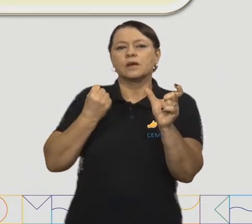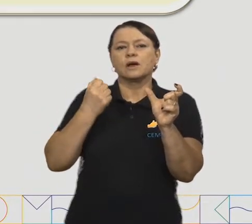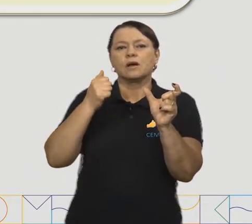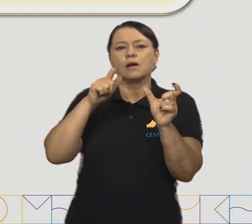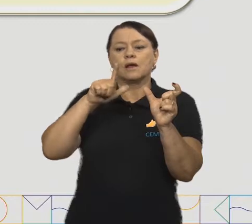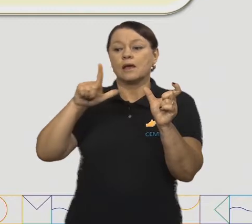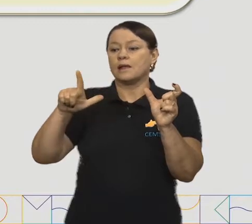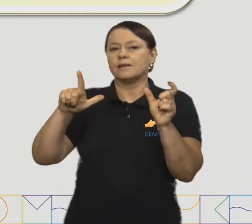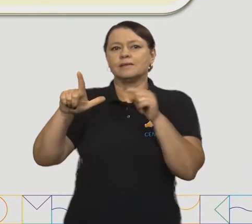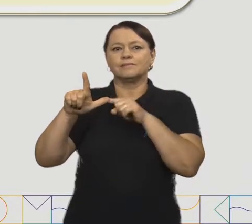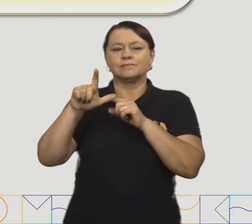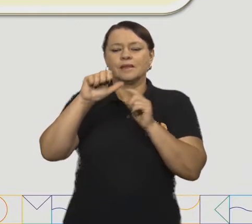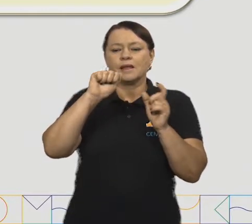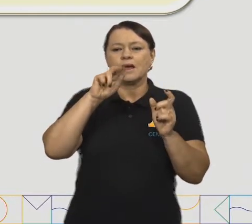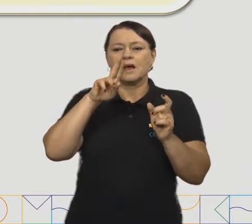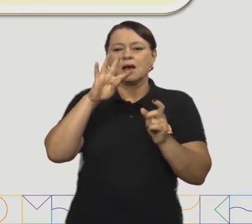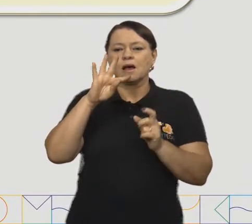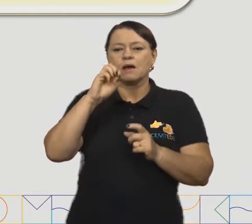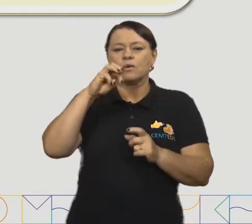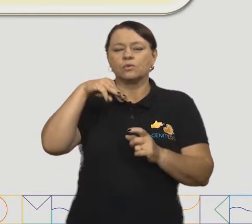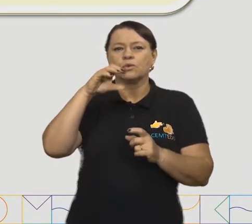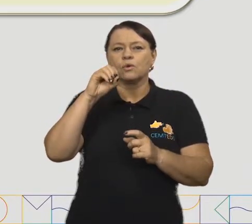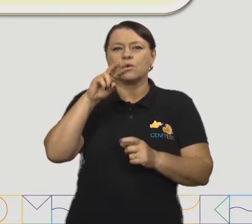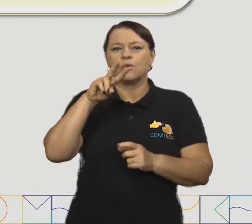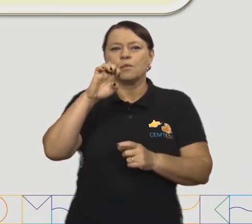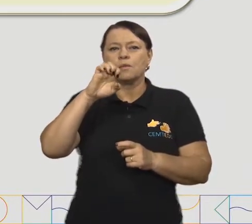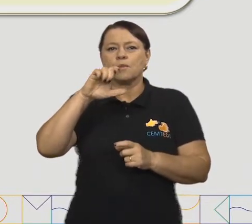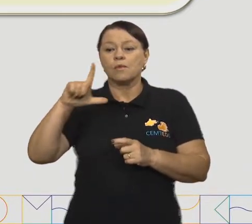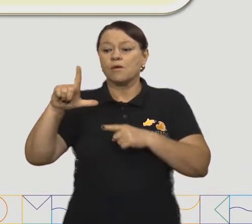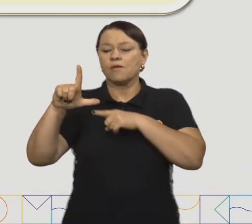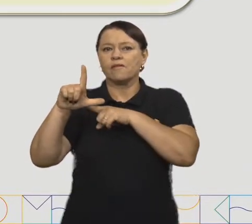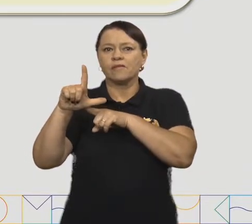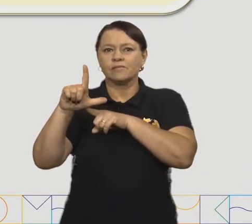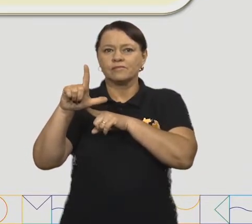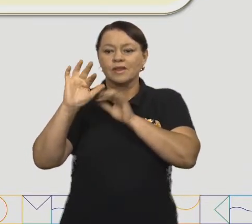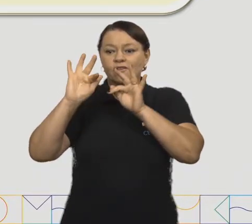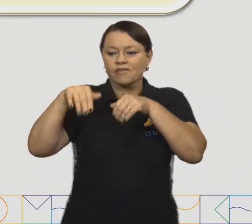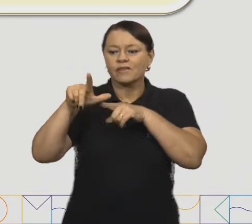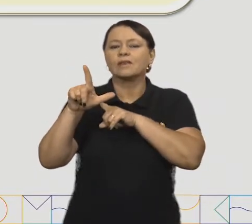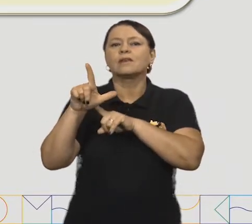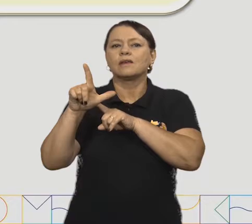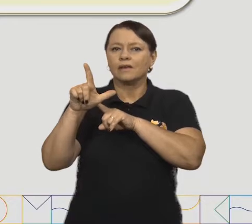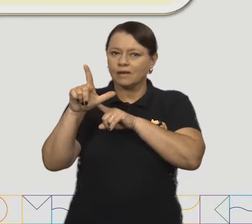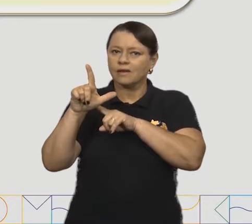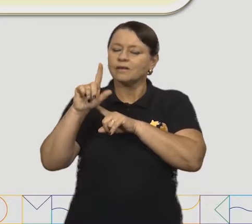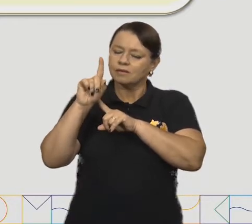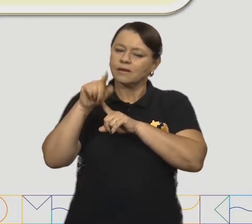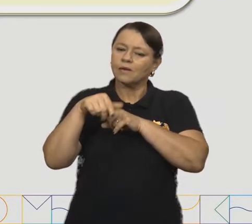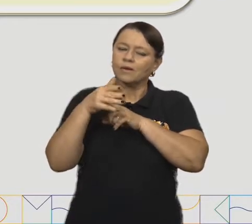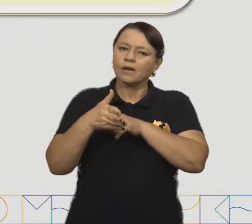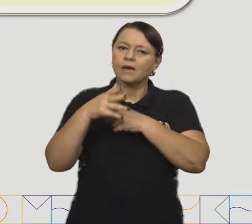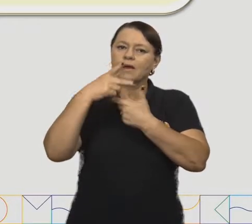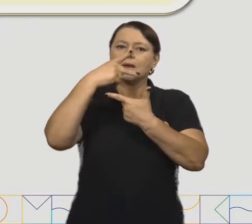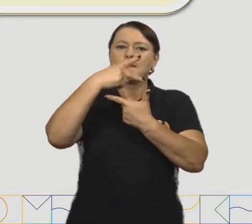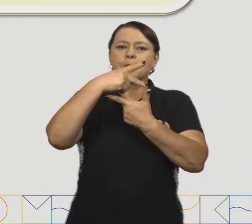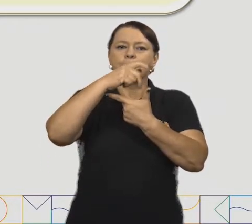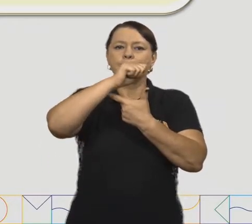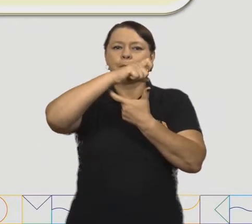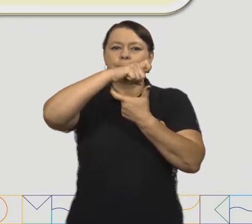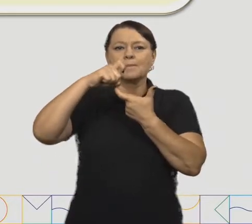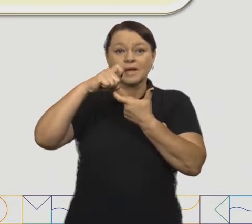palavras paroxítonas também não são acentuadas. Anote agora quando que você deve acentuar